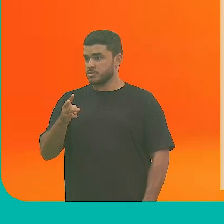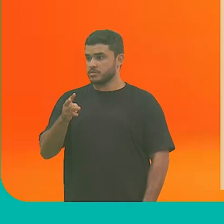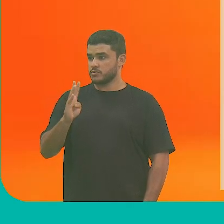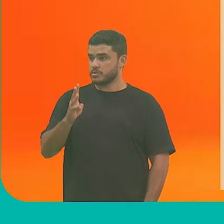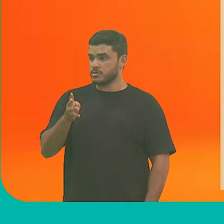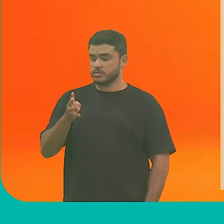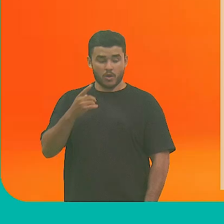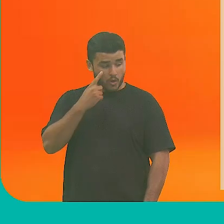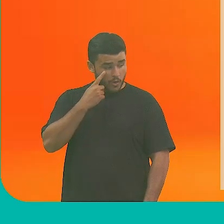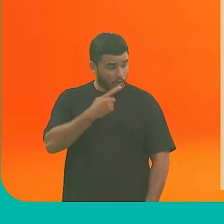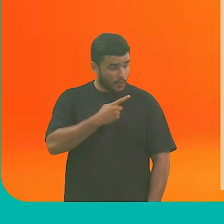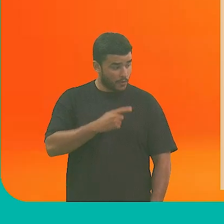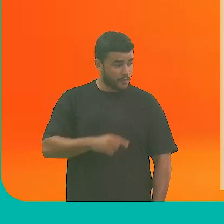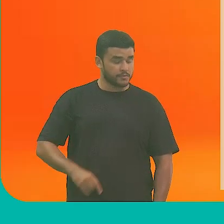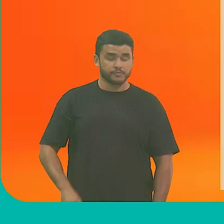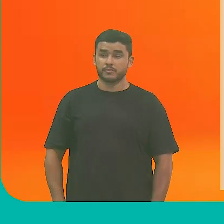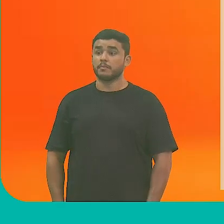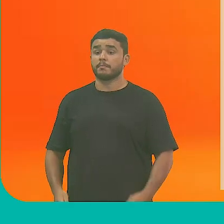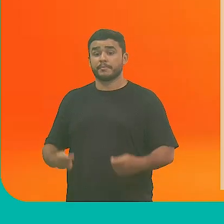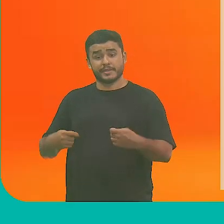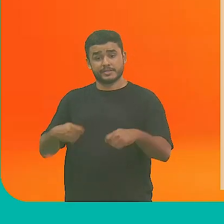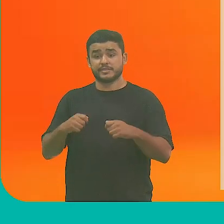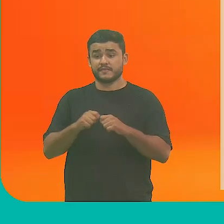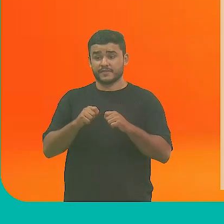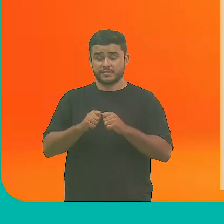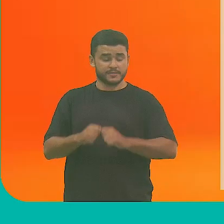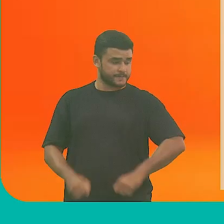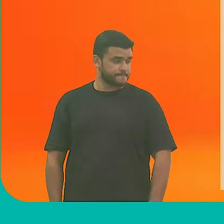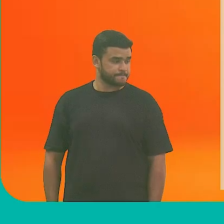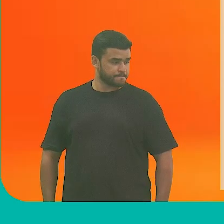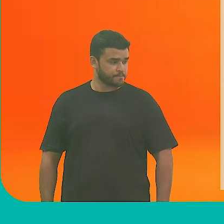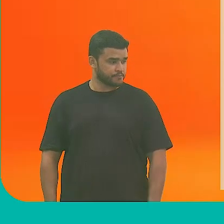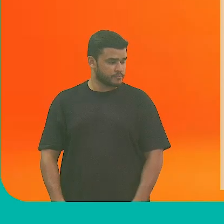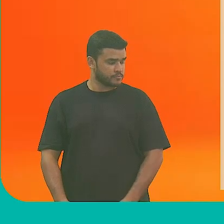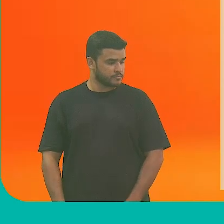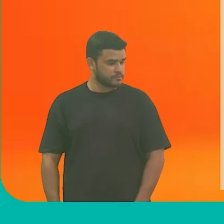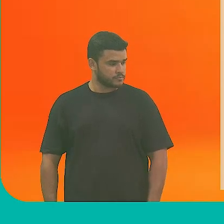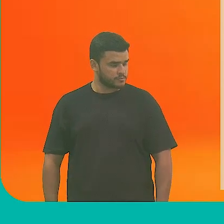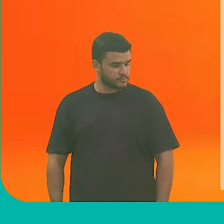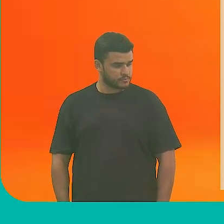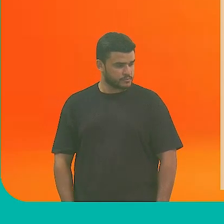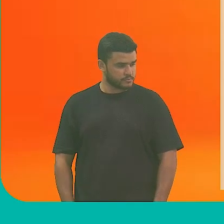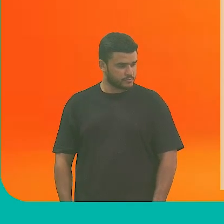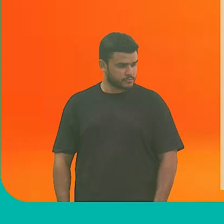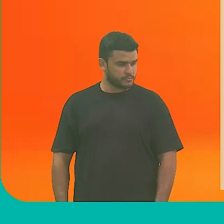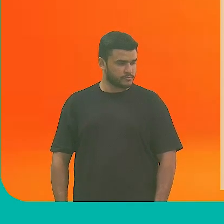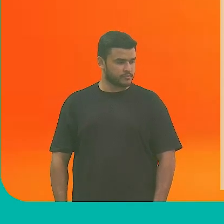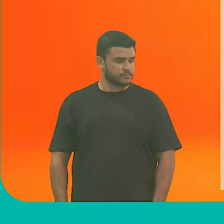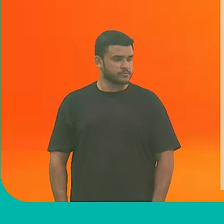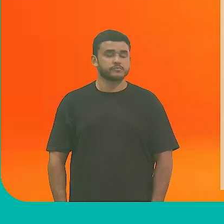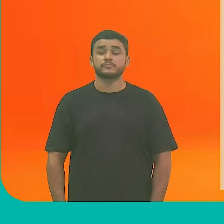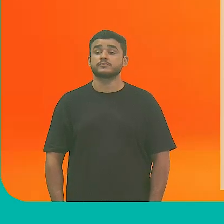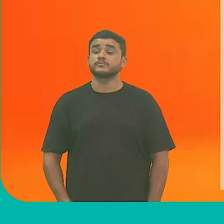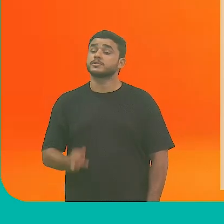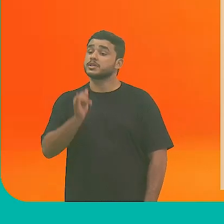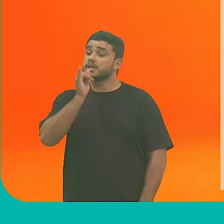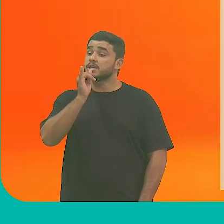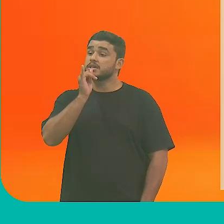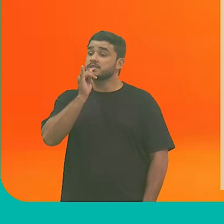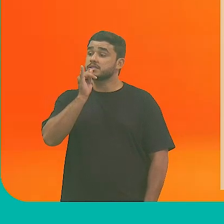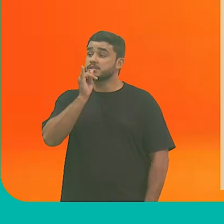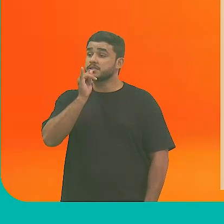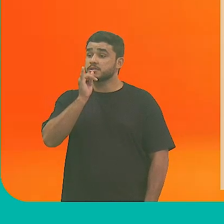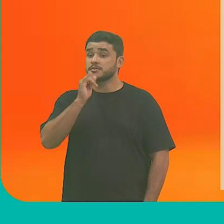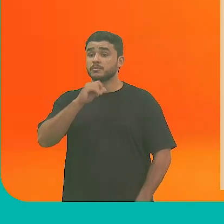isso aí, ó, para você analisar. Ó. Às 9 horas, quanto é que valia a criptomoeda